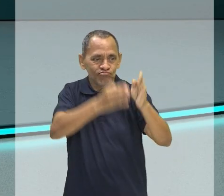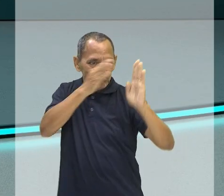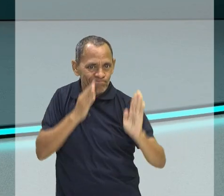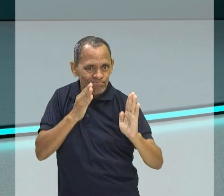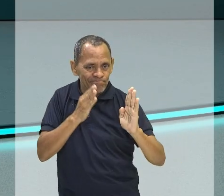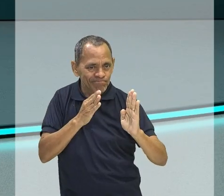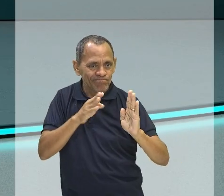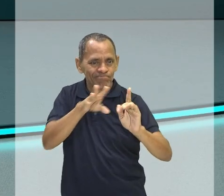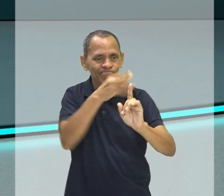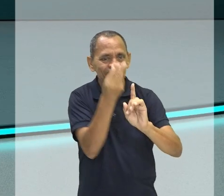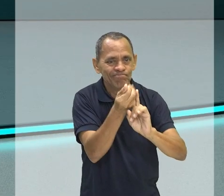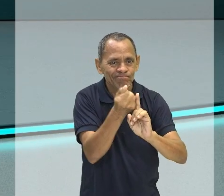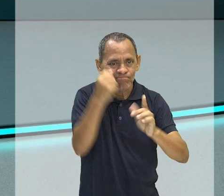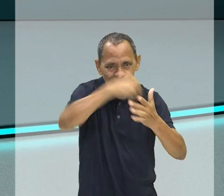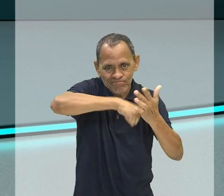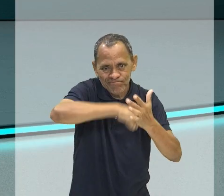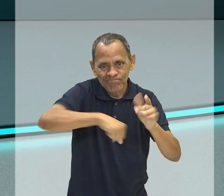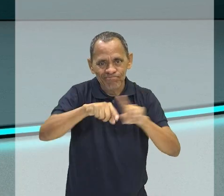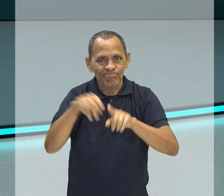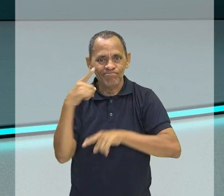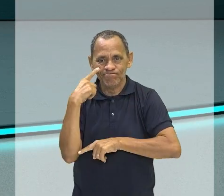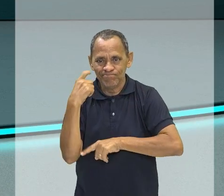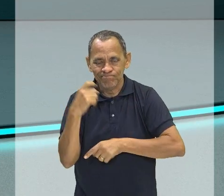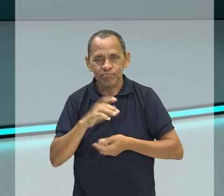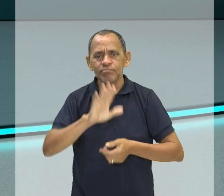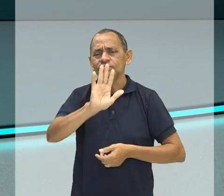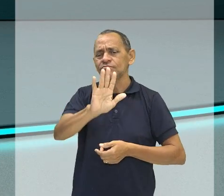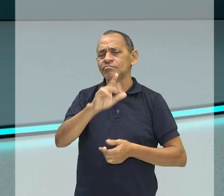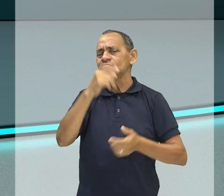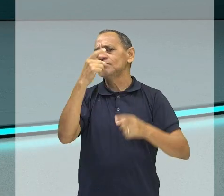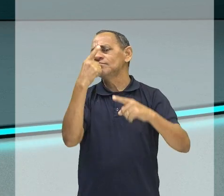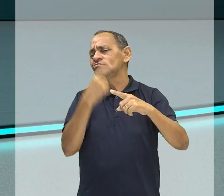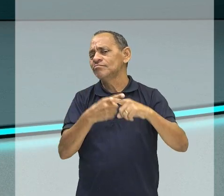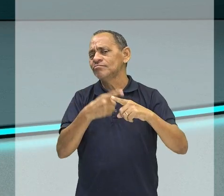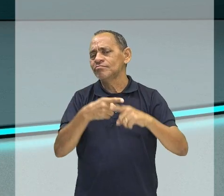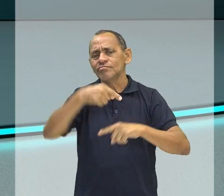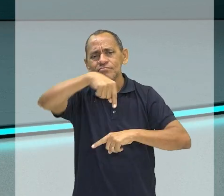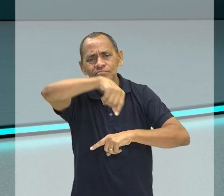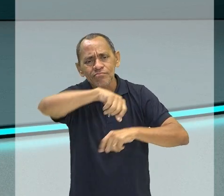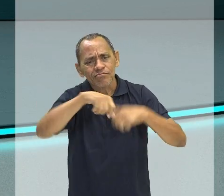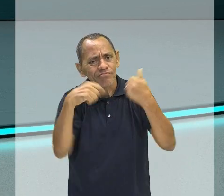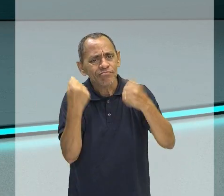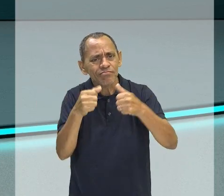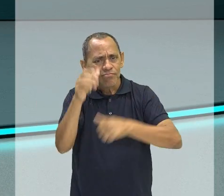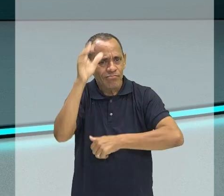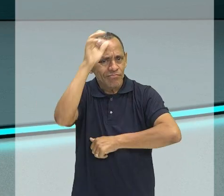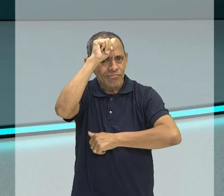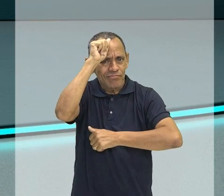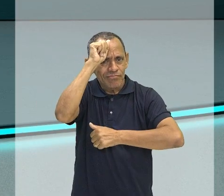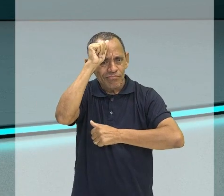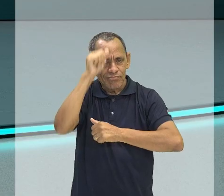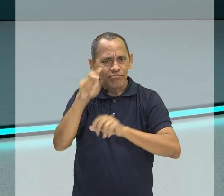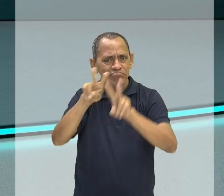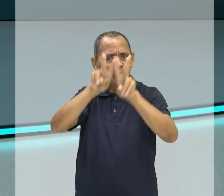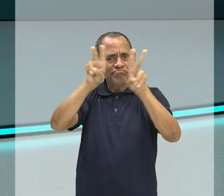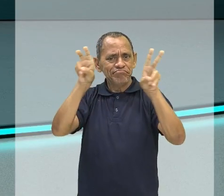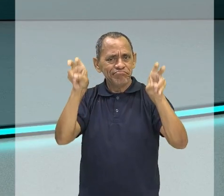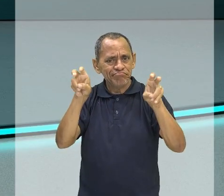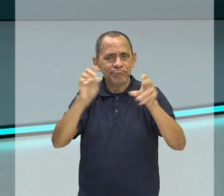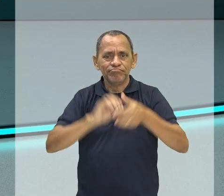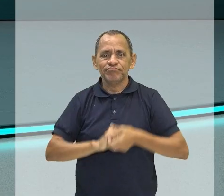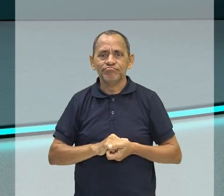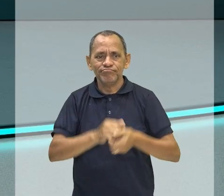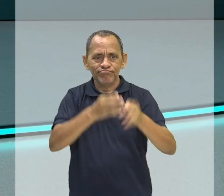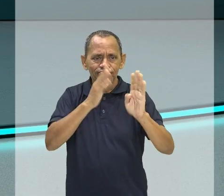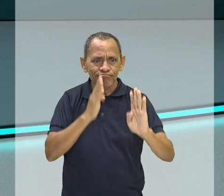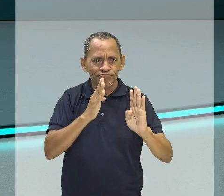marcial muito interessante. Mas por que vocês precisam aprender sobre o karatê? Tá fácil